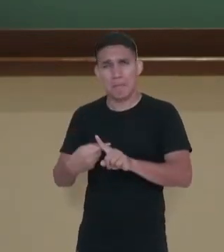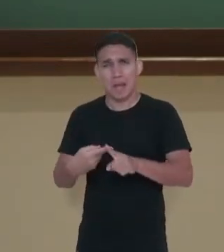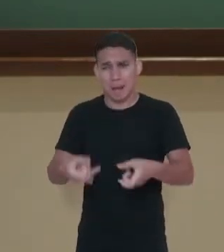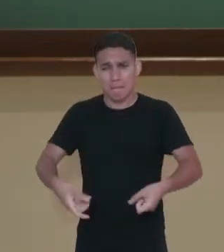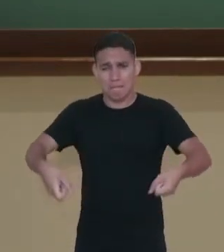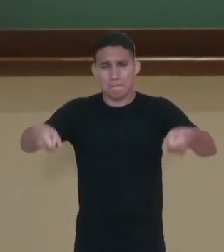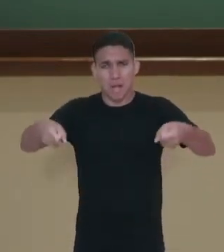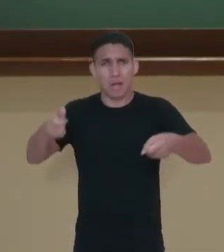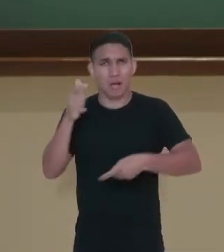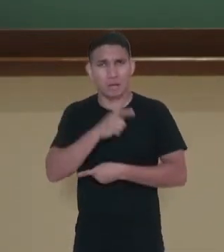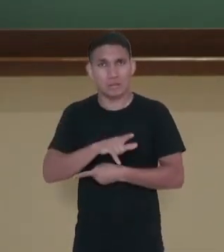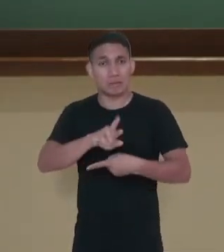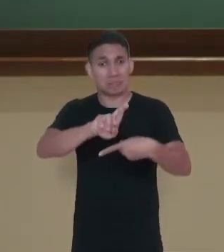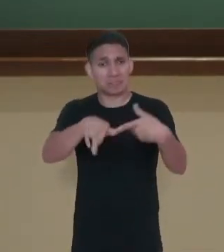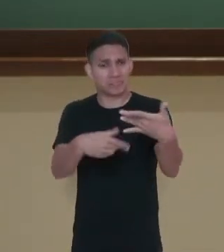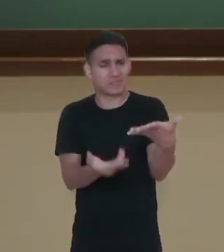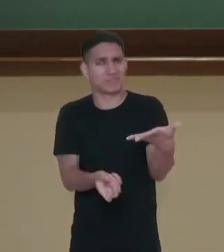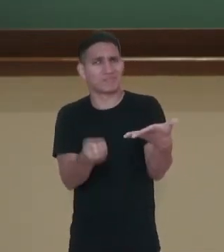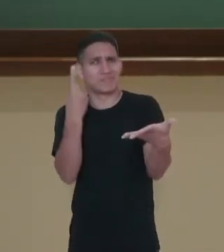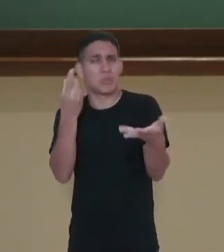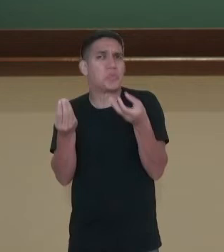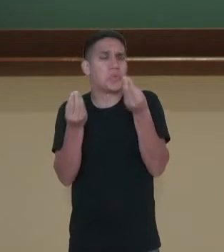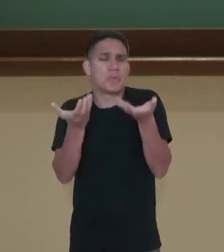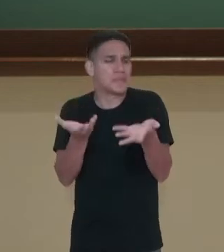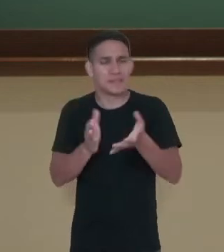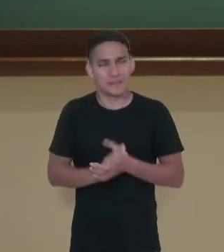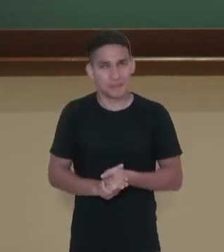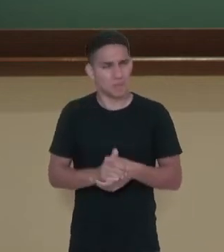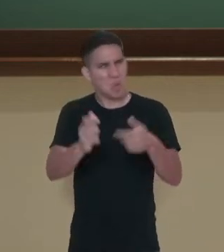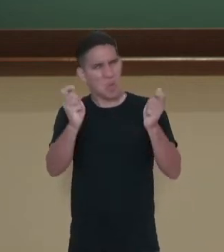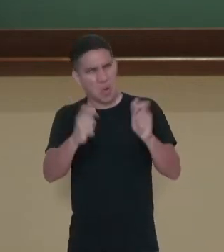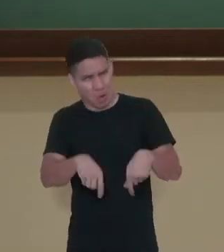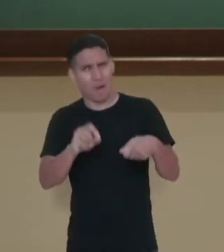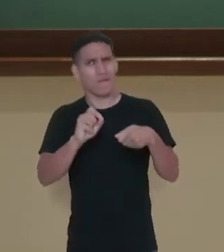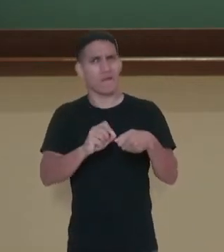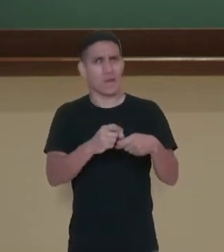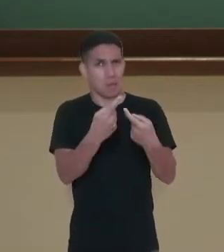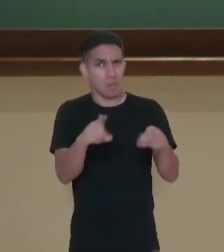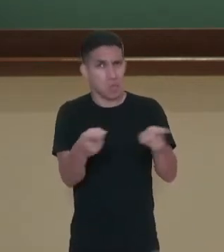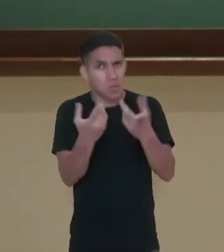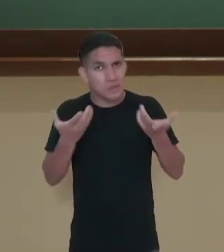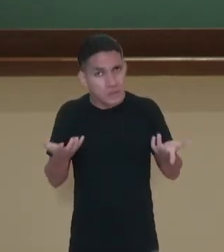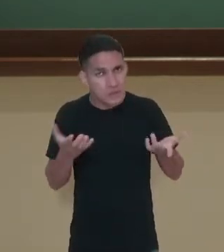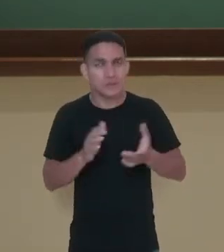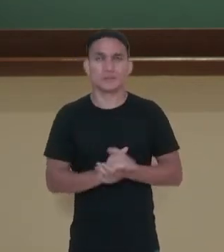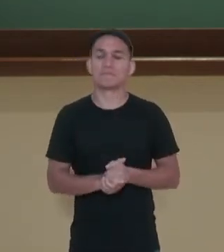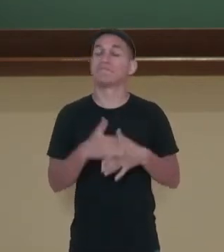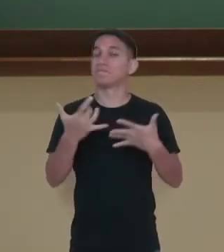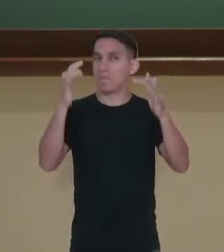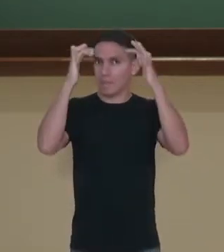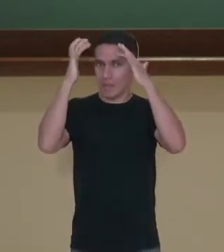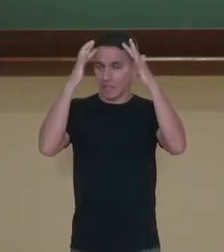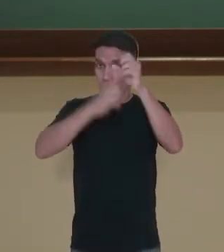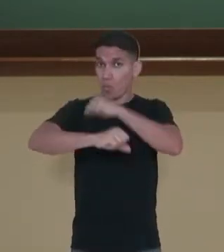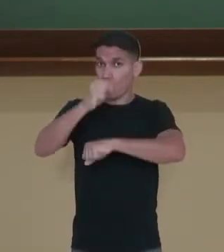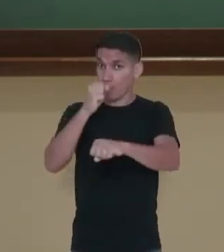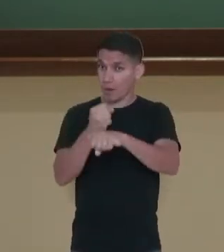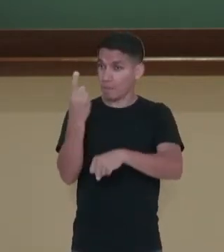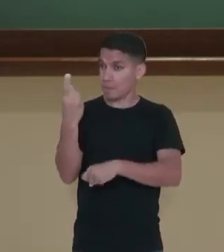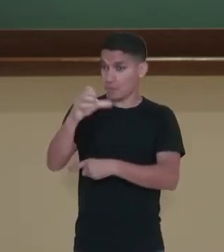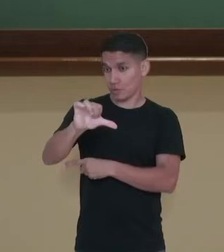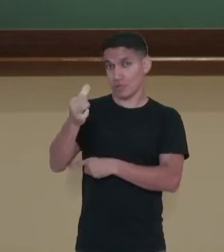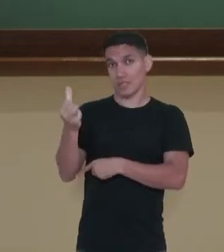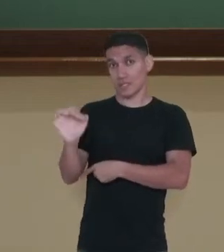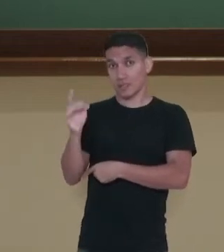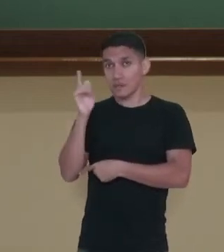professor? São esses elementos capazes de produzir uma música? Imagine, 1960,